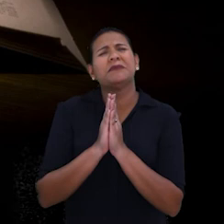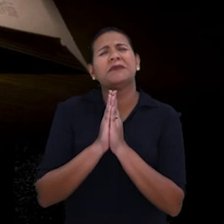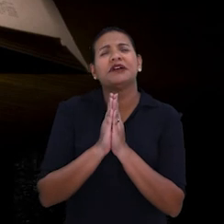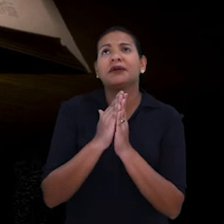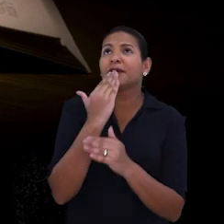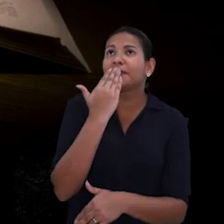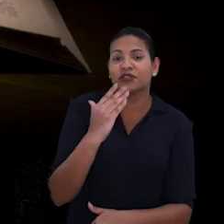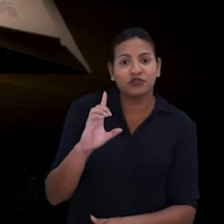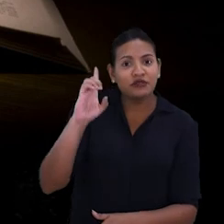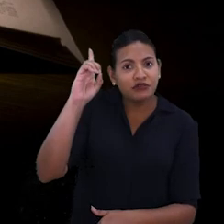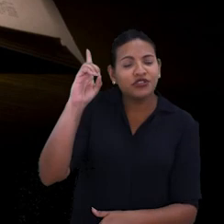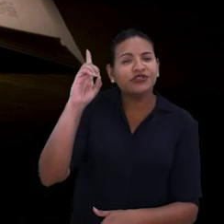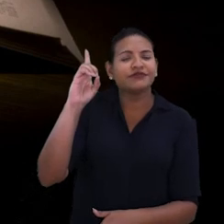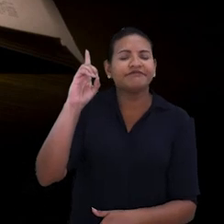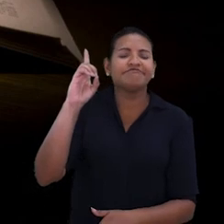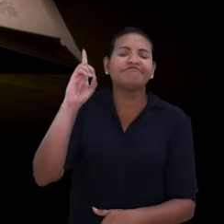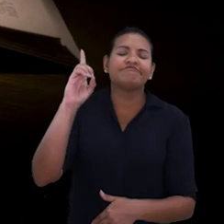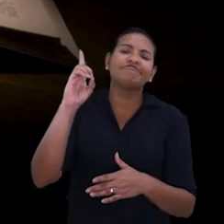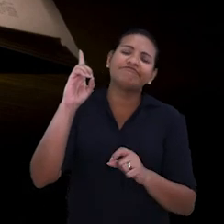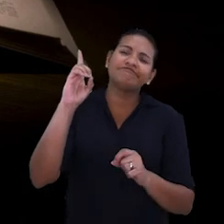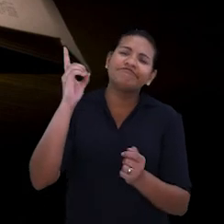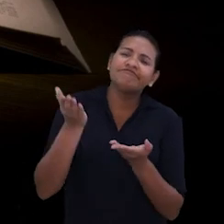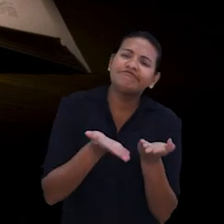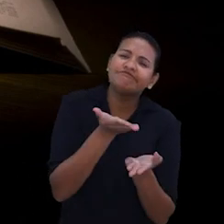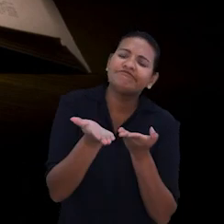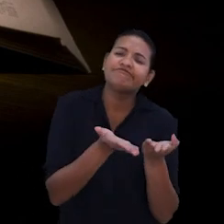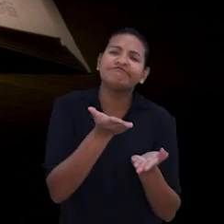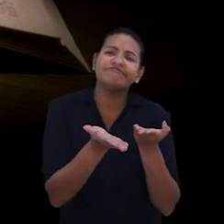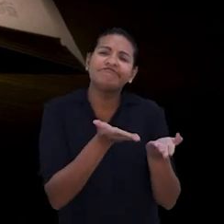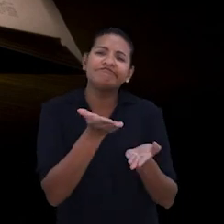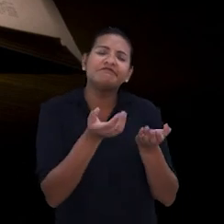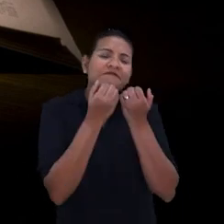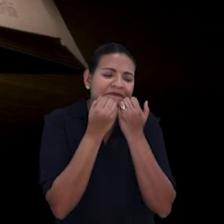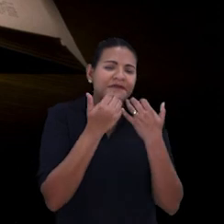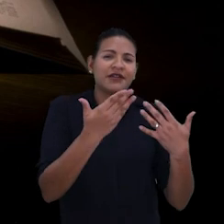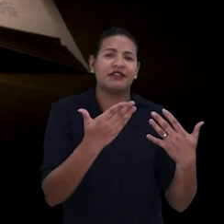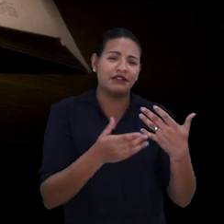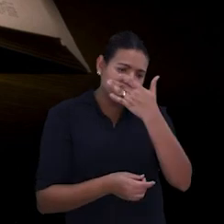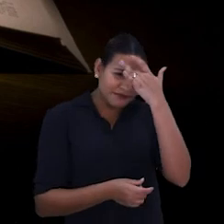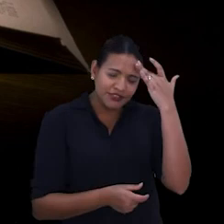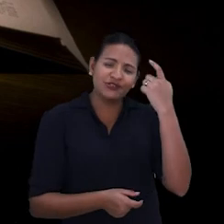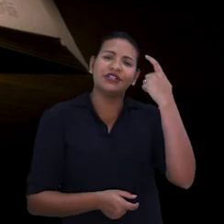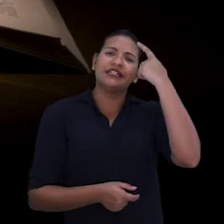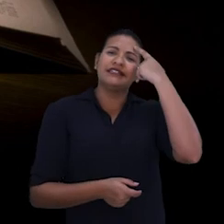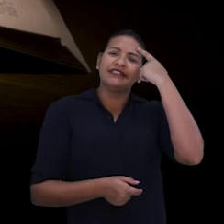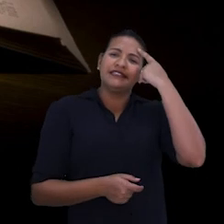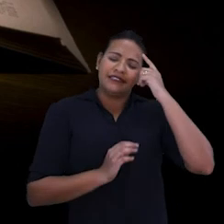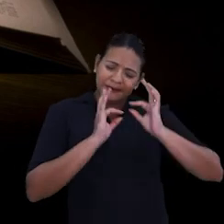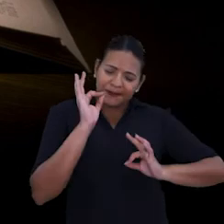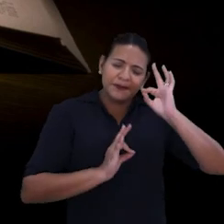dono de todos os mundos, que trate com benignidade as criaturas que se preparam para encerrar a sua carreira mortal.